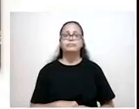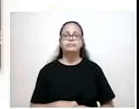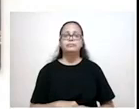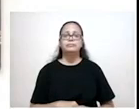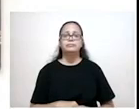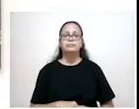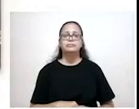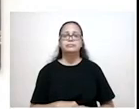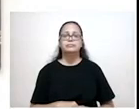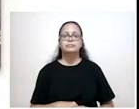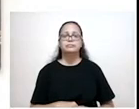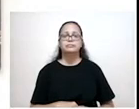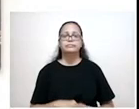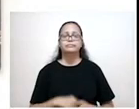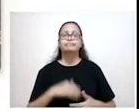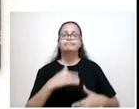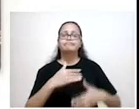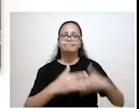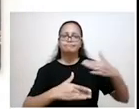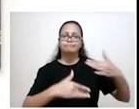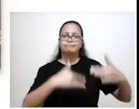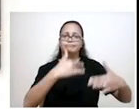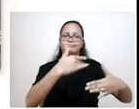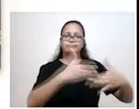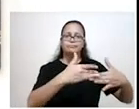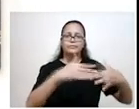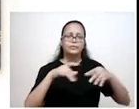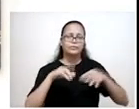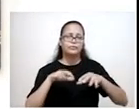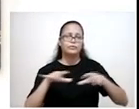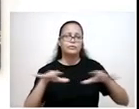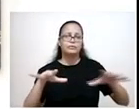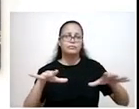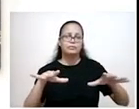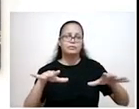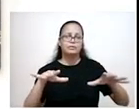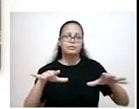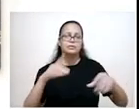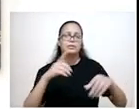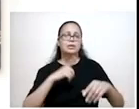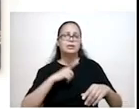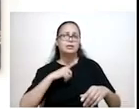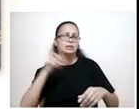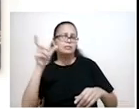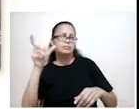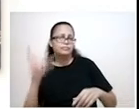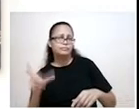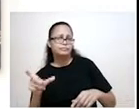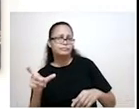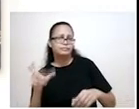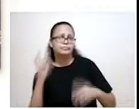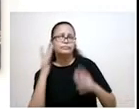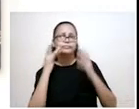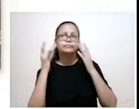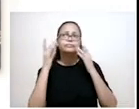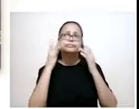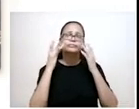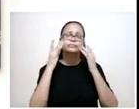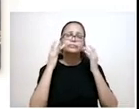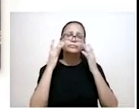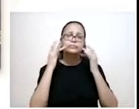Em meio ao avanço das tropas do eixo, o cineasta Charles Chaplin, mundialmente conhecido pelo seu